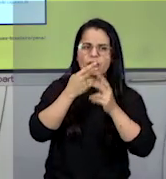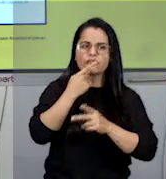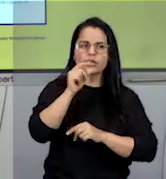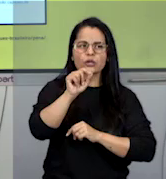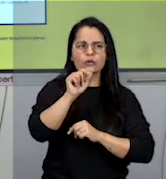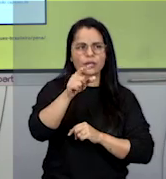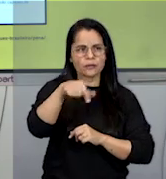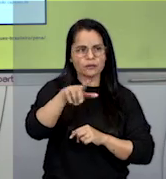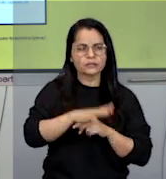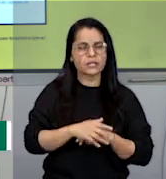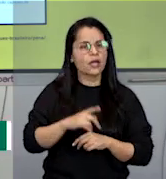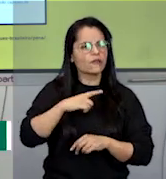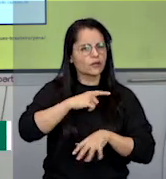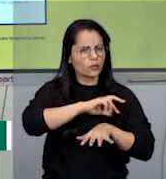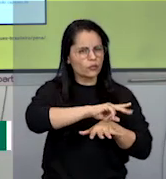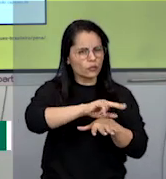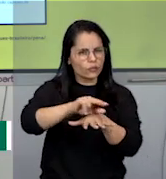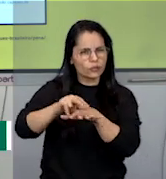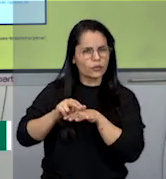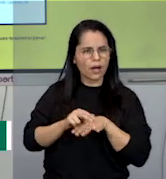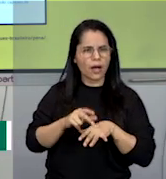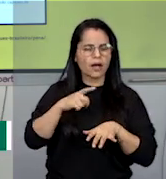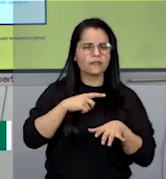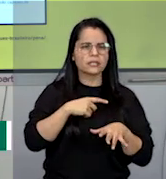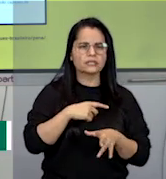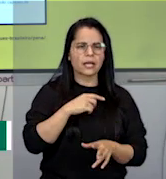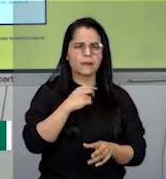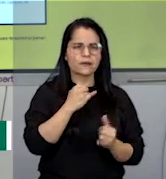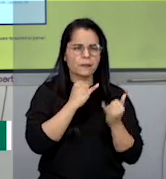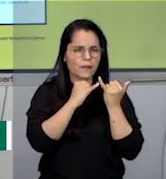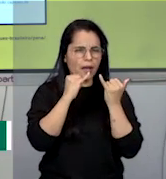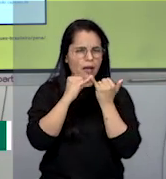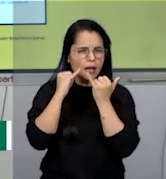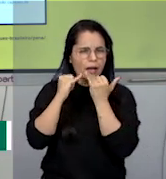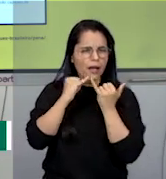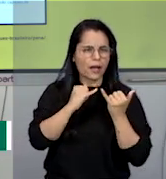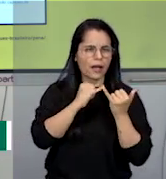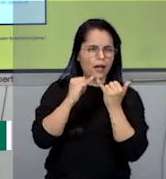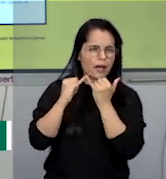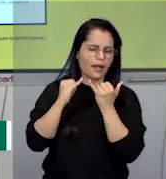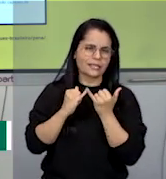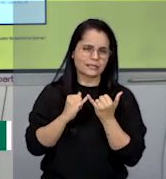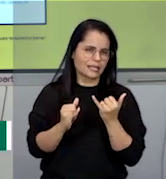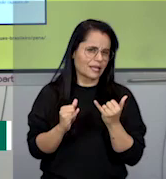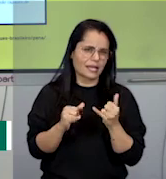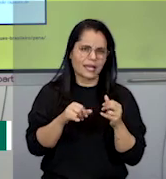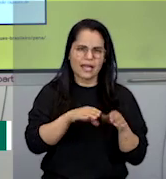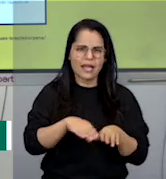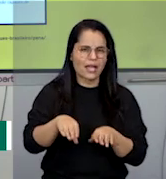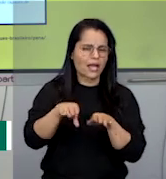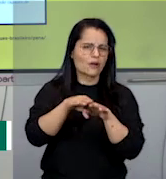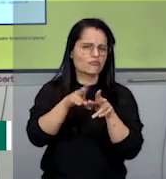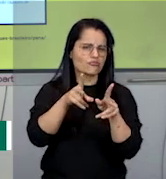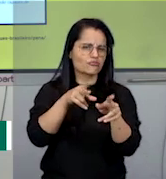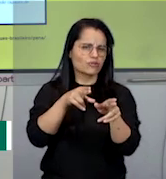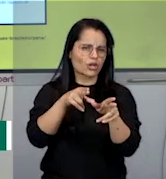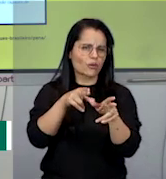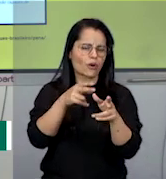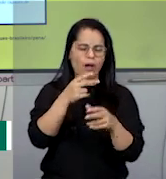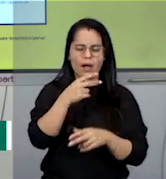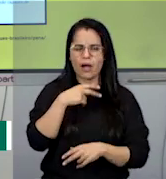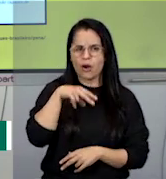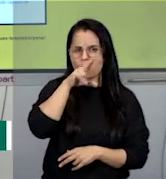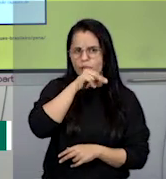vocês. Vão falando e vai tendo parecença. Vai sendo muito igual na linguagem oral. Então